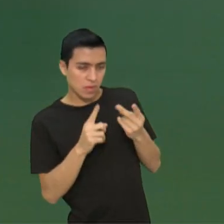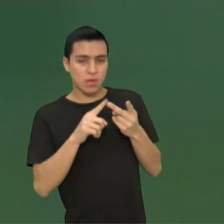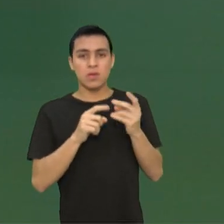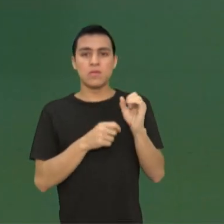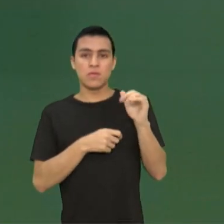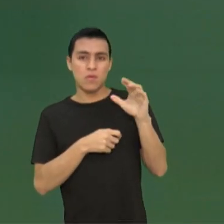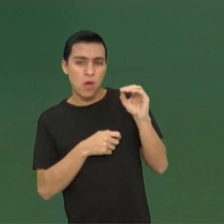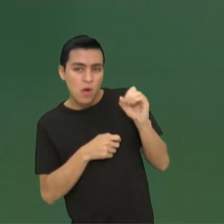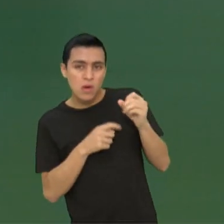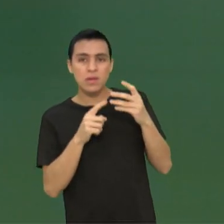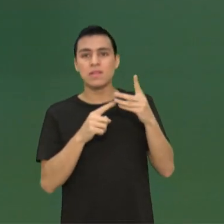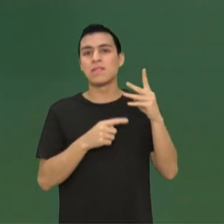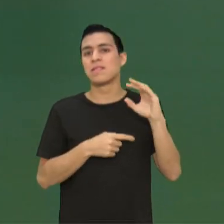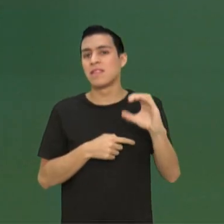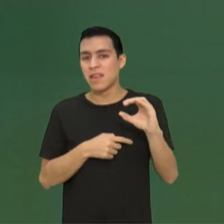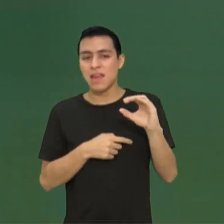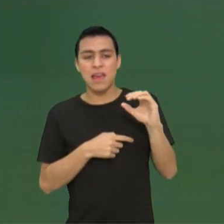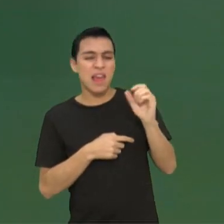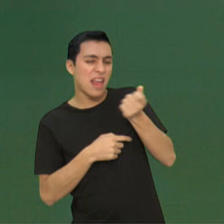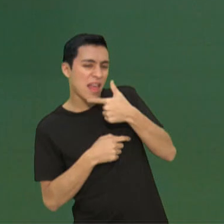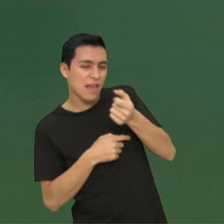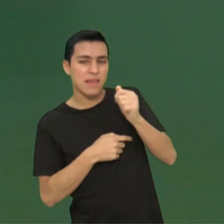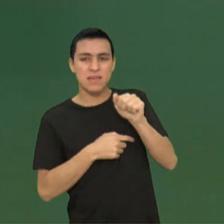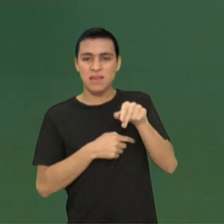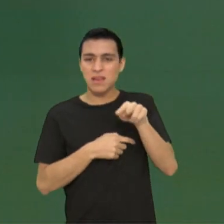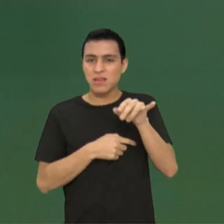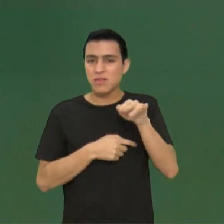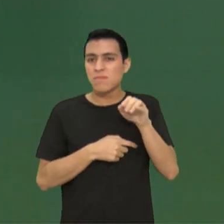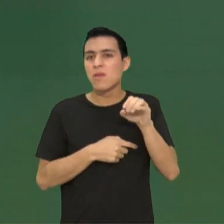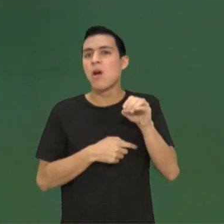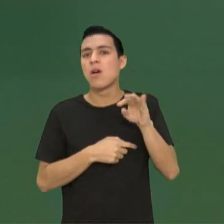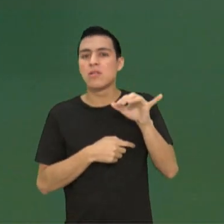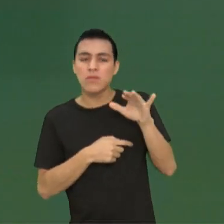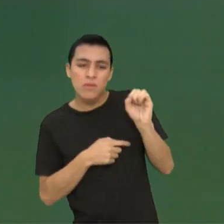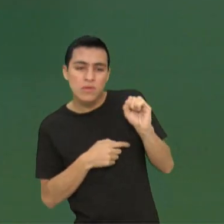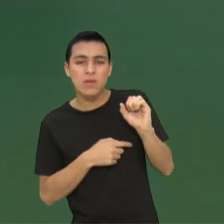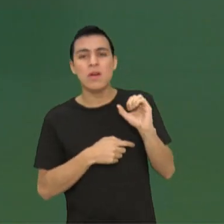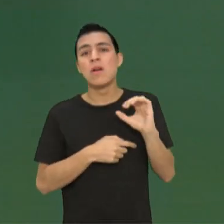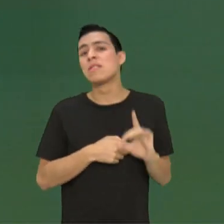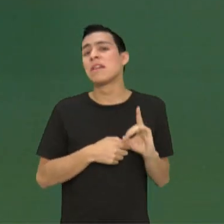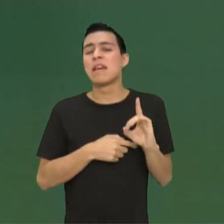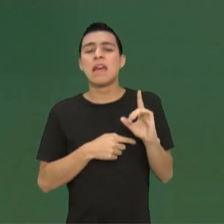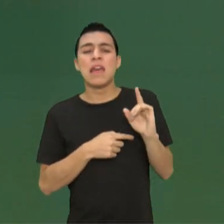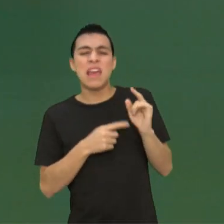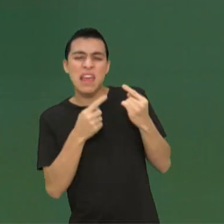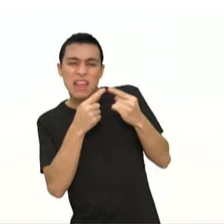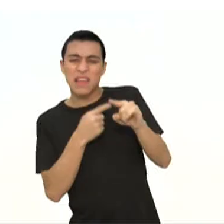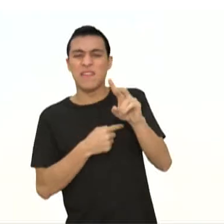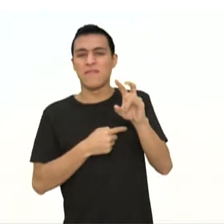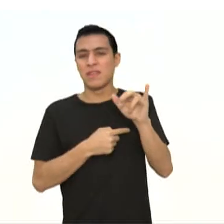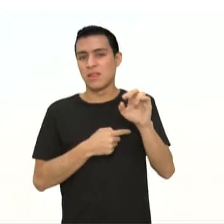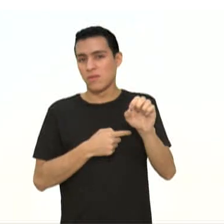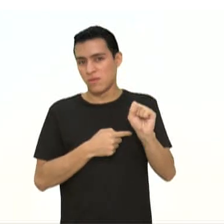soros, letra C, antibiótico ou na letra D, um antiviral. Responde aí, bem fácil.